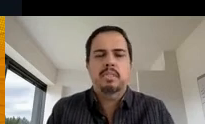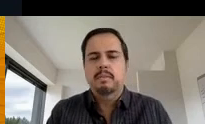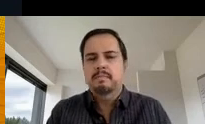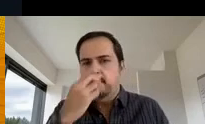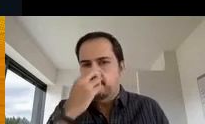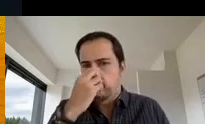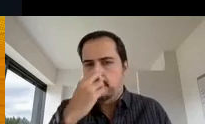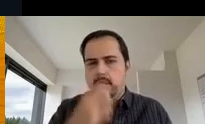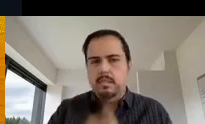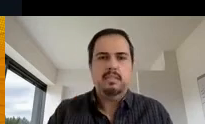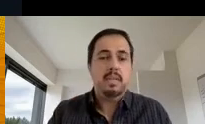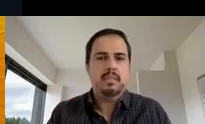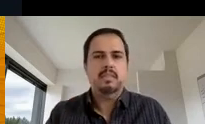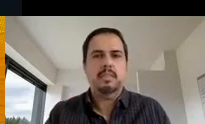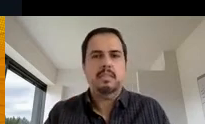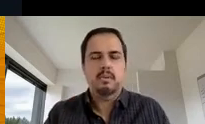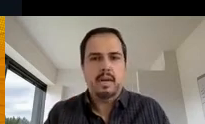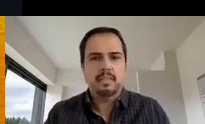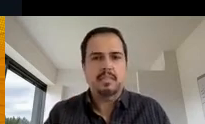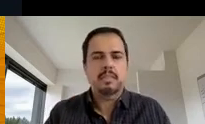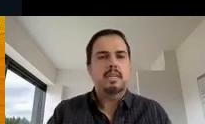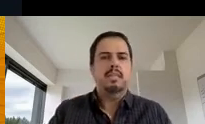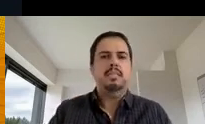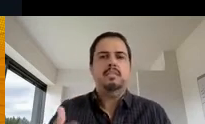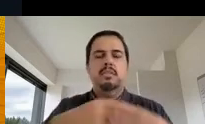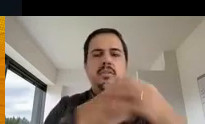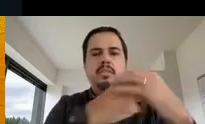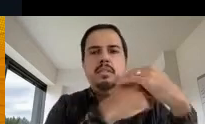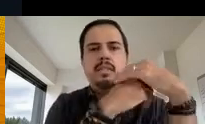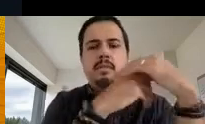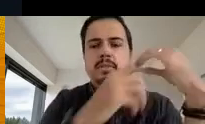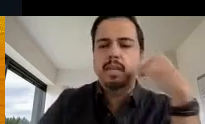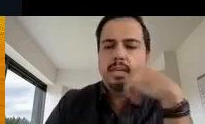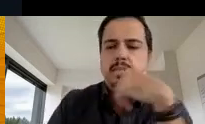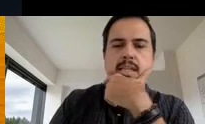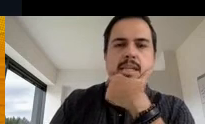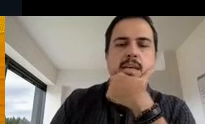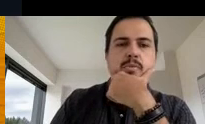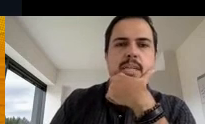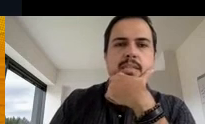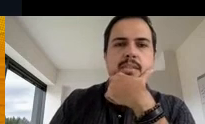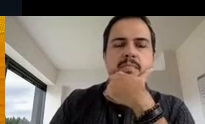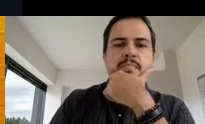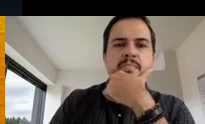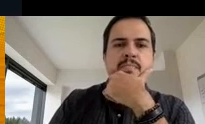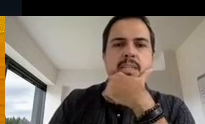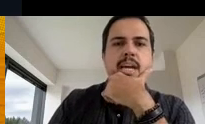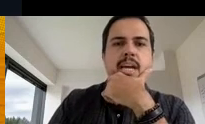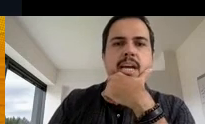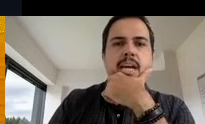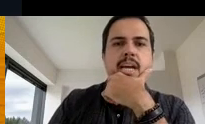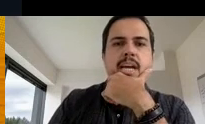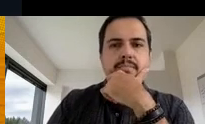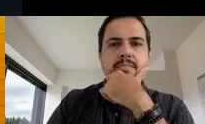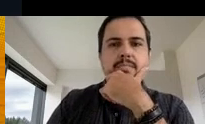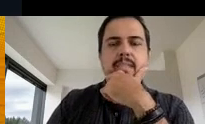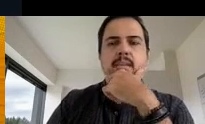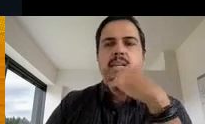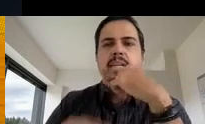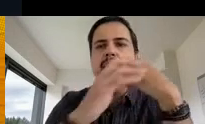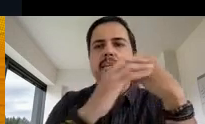está na commodity. Agora, se crescer 30, se crescer 40, vocês vejam as startups, né? As startups pensam e